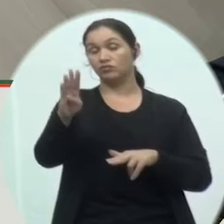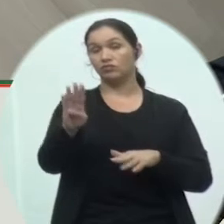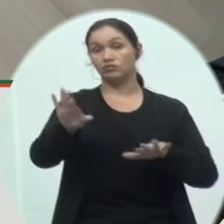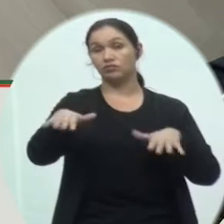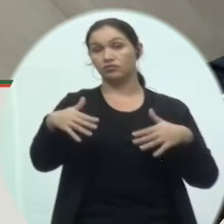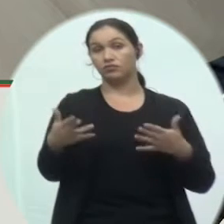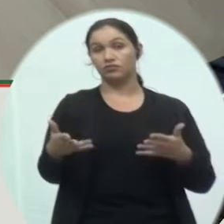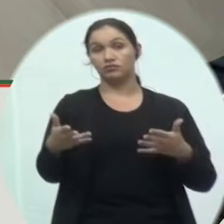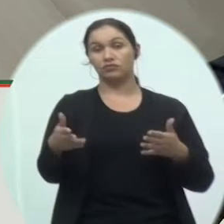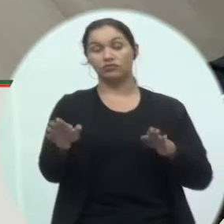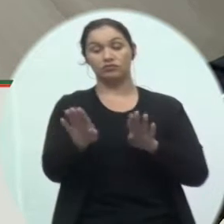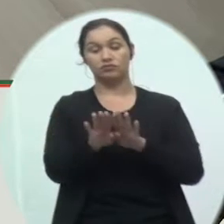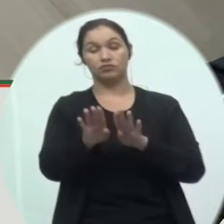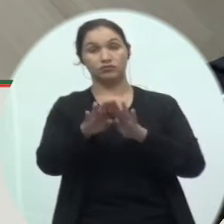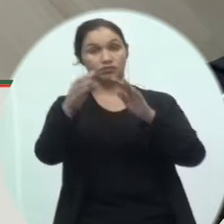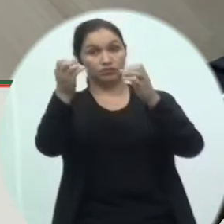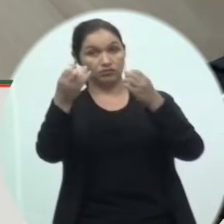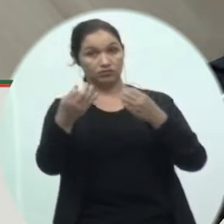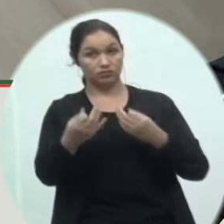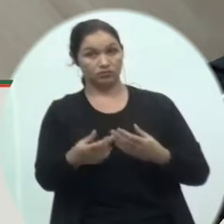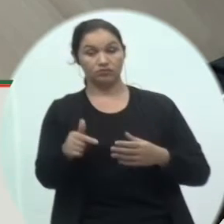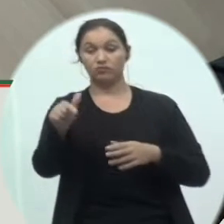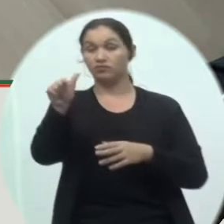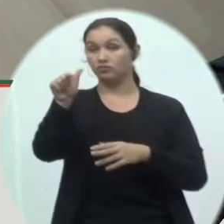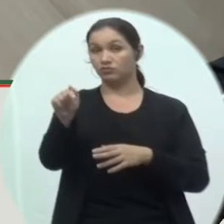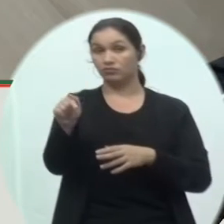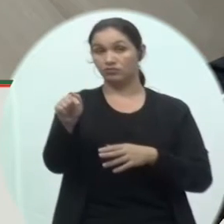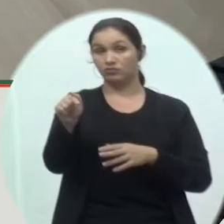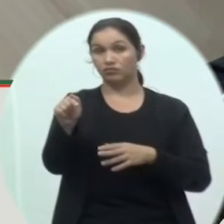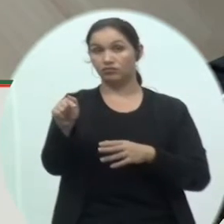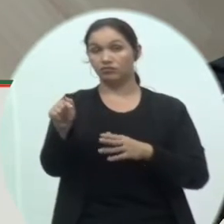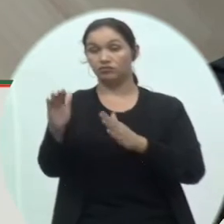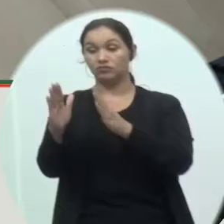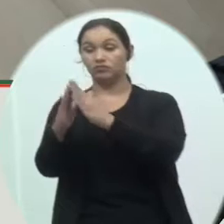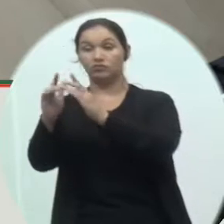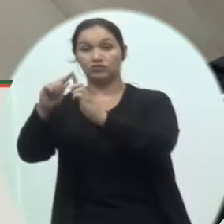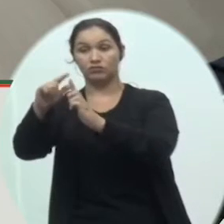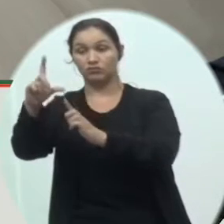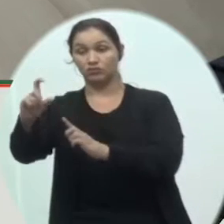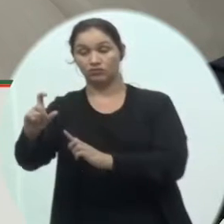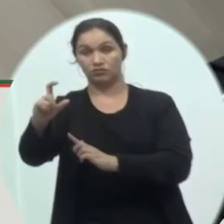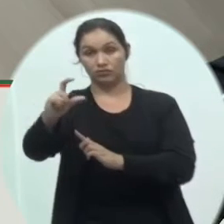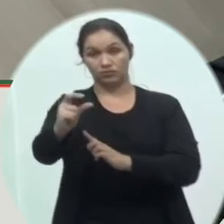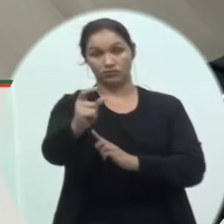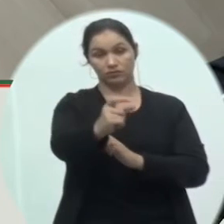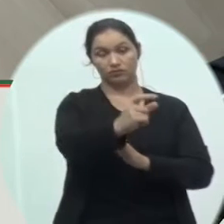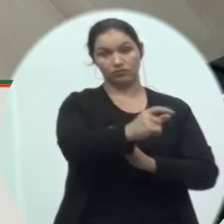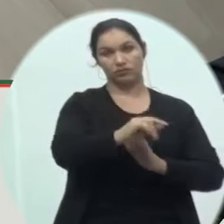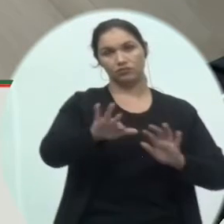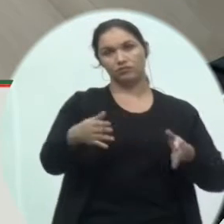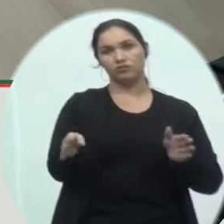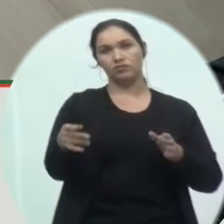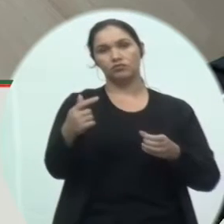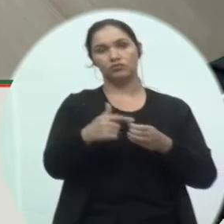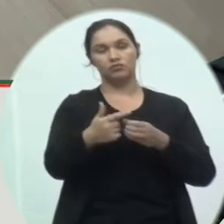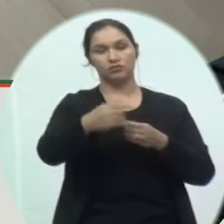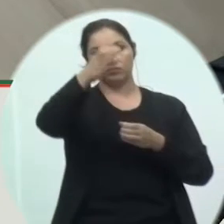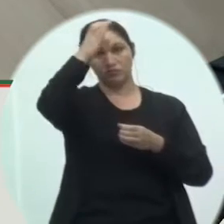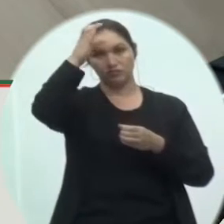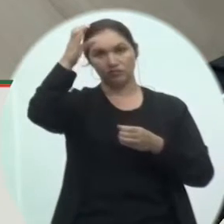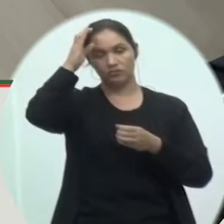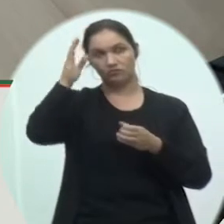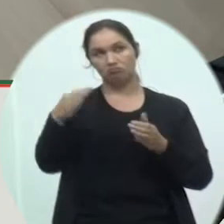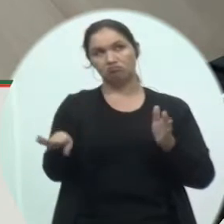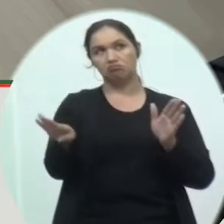Conta-se nesse período 7 congregações por vilas operárias em Criciúma. Sua vinda a Criciúma foi feita a